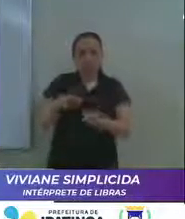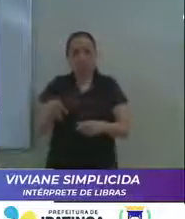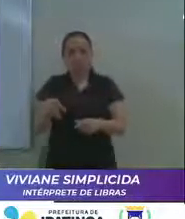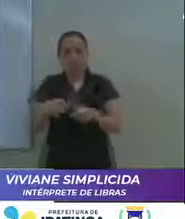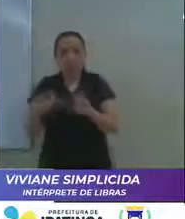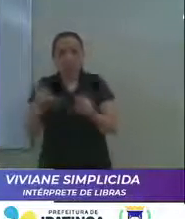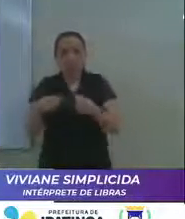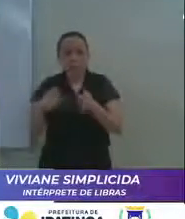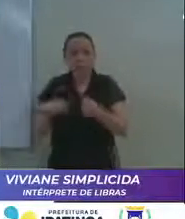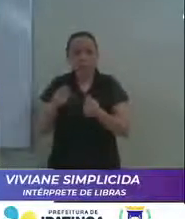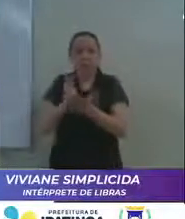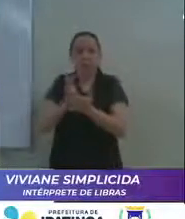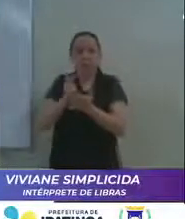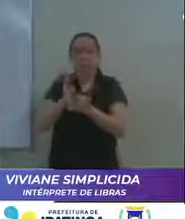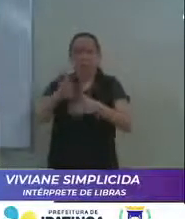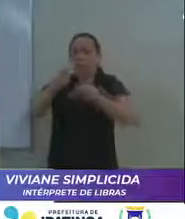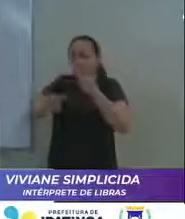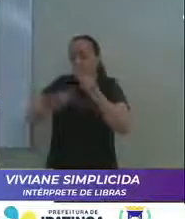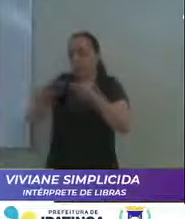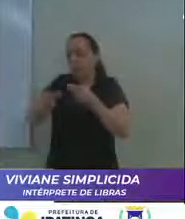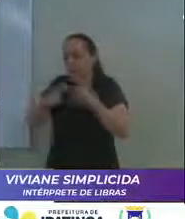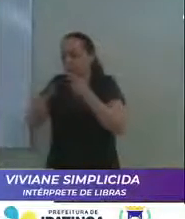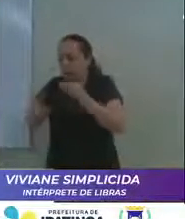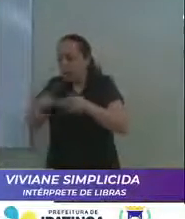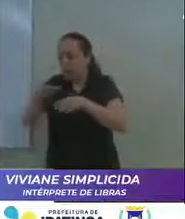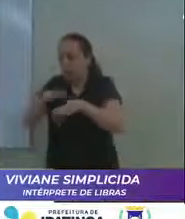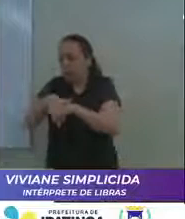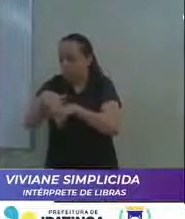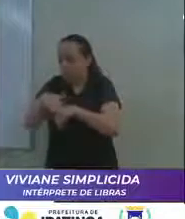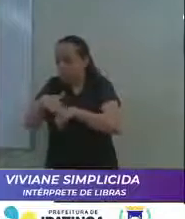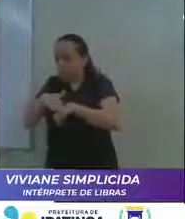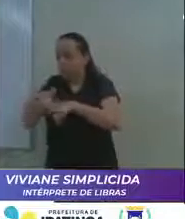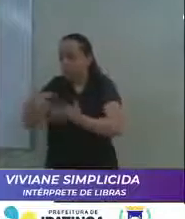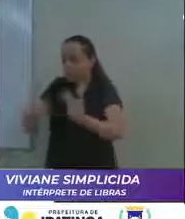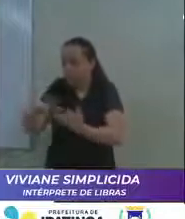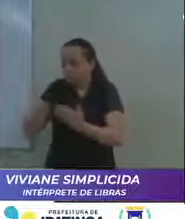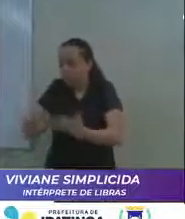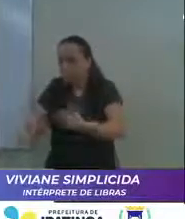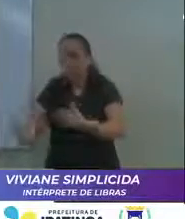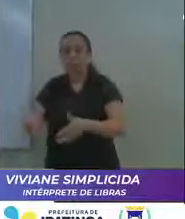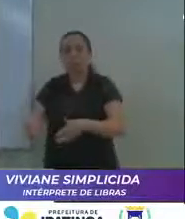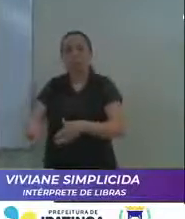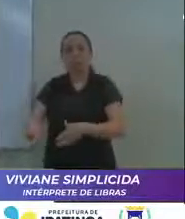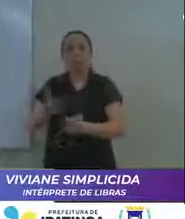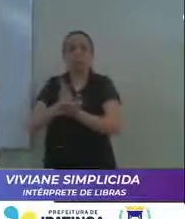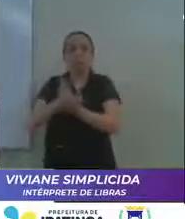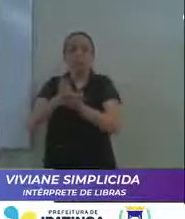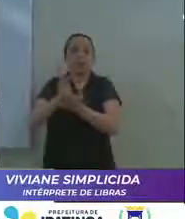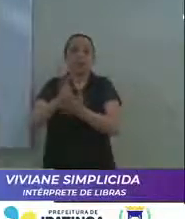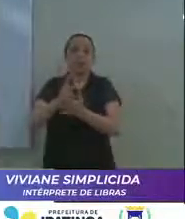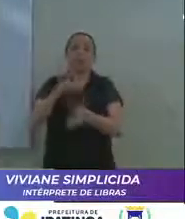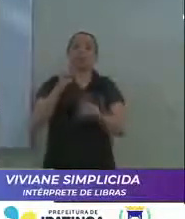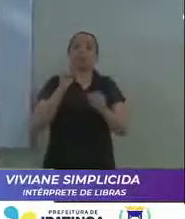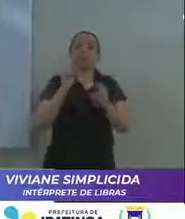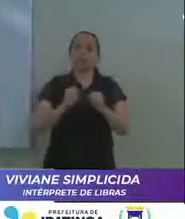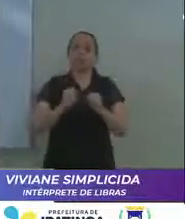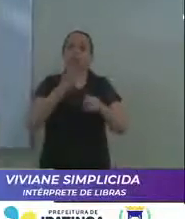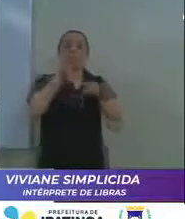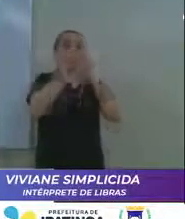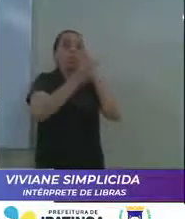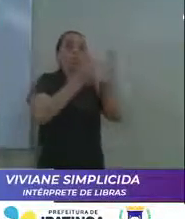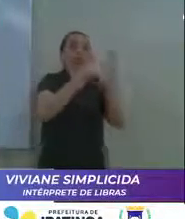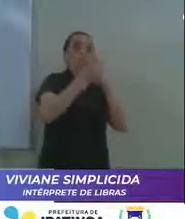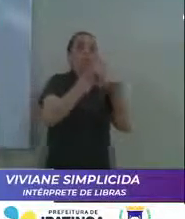muito grande para chamar atenção. Então, a gente utiliza a voz para falar, mas muitas vezes a gente